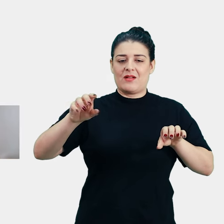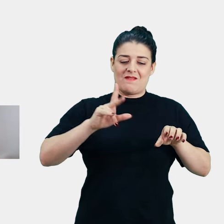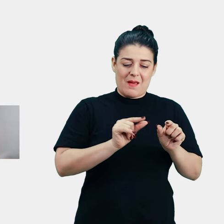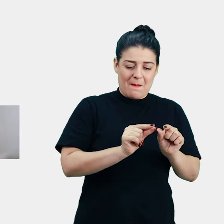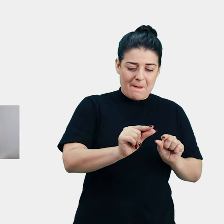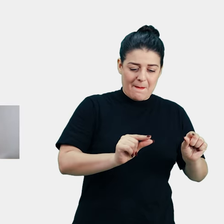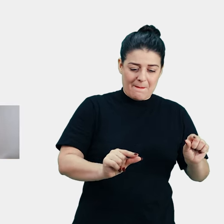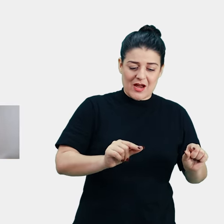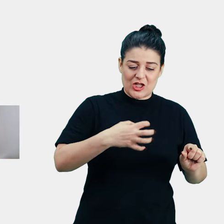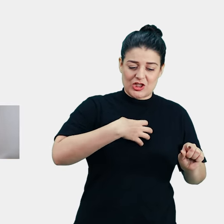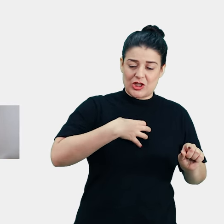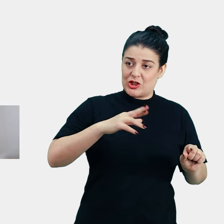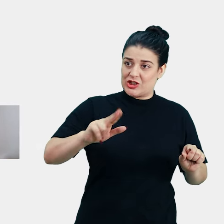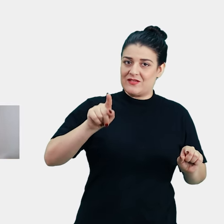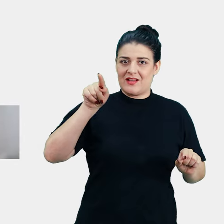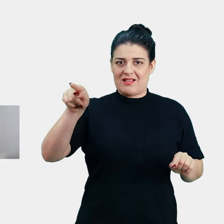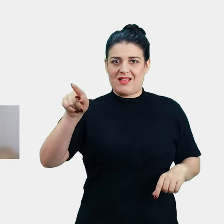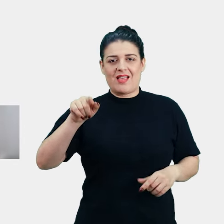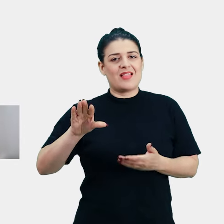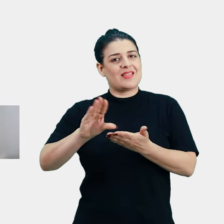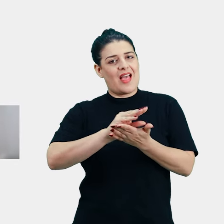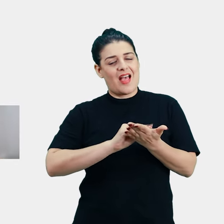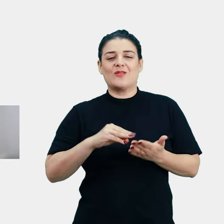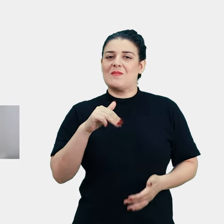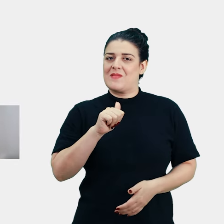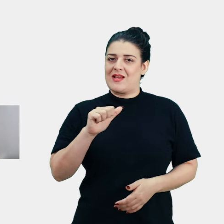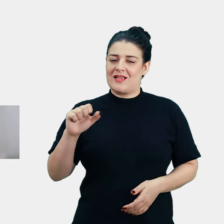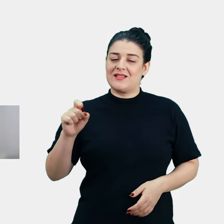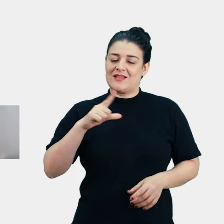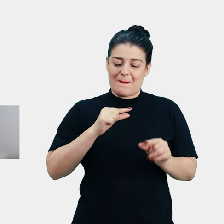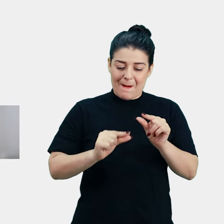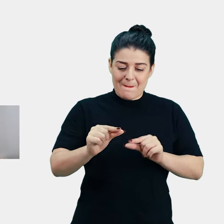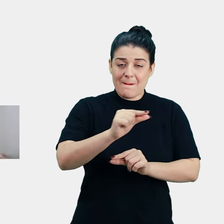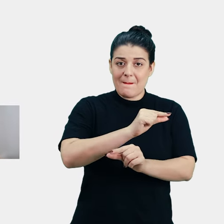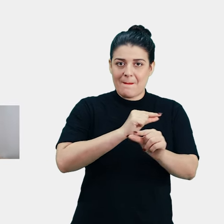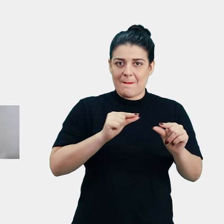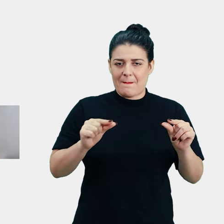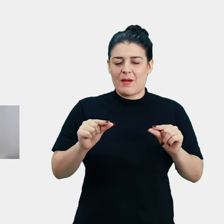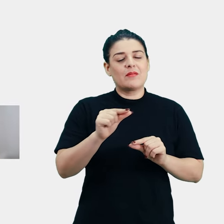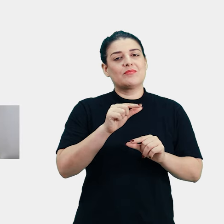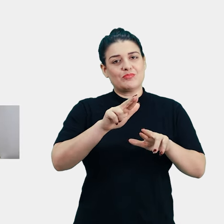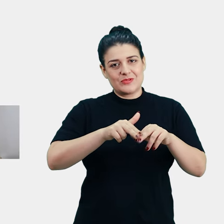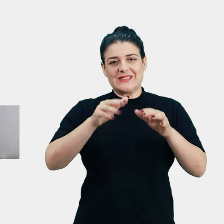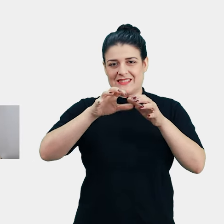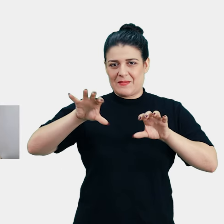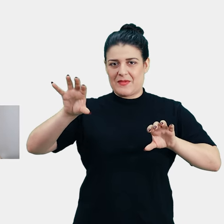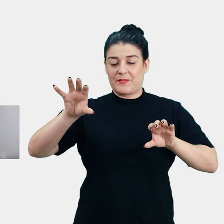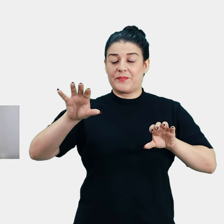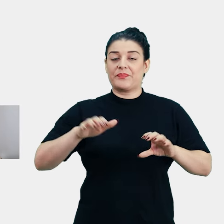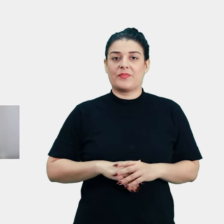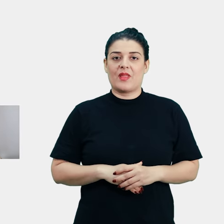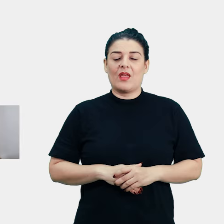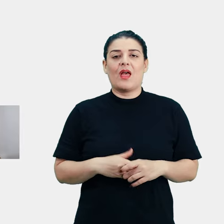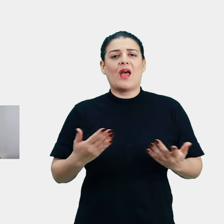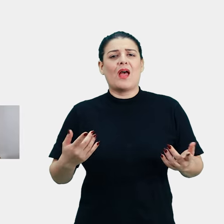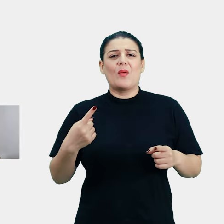distinta, tá? A gente está trabalhando com dados de massas, né? A gente tem fragmentação. Então, por isso que separa. Agora, aí